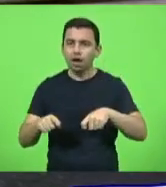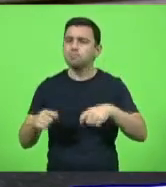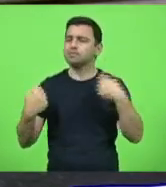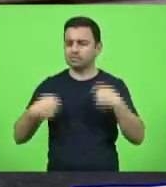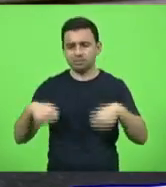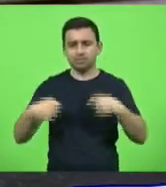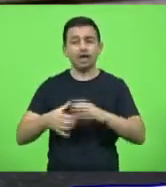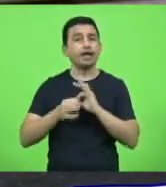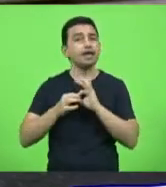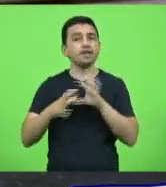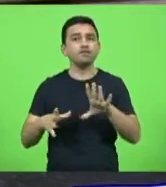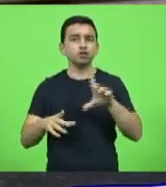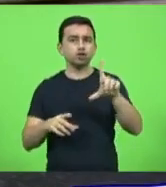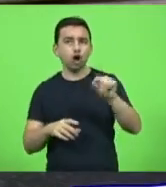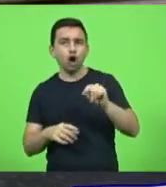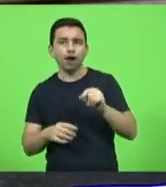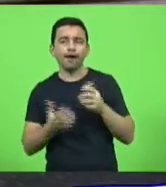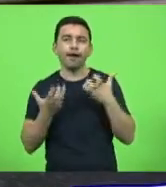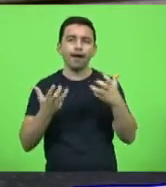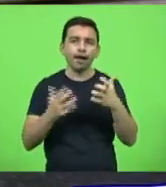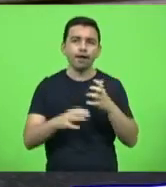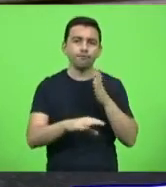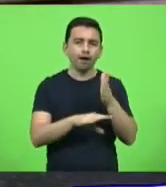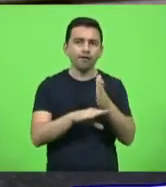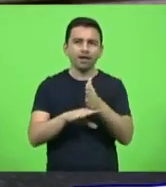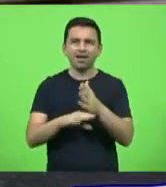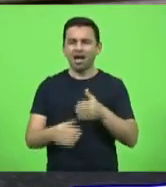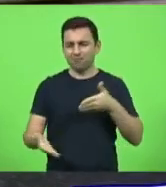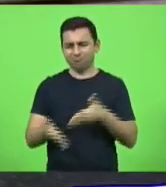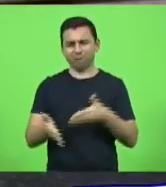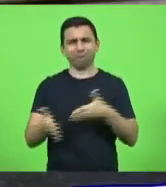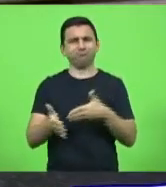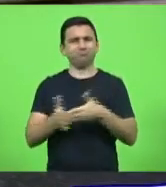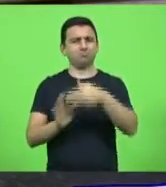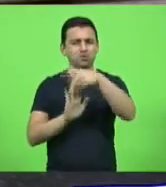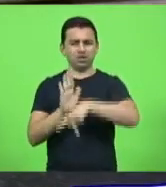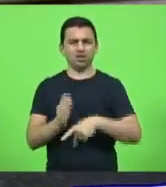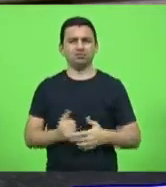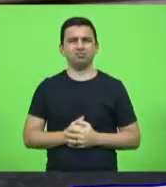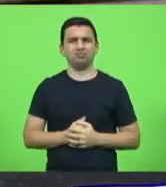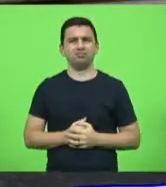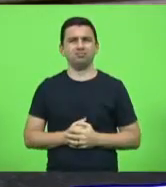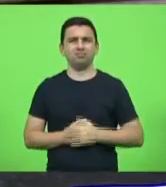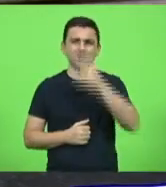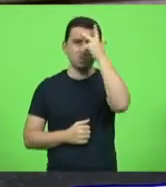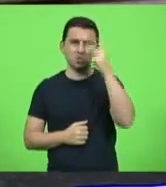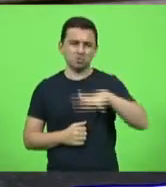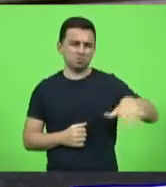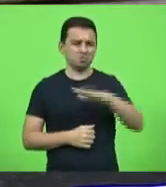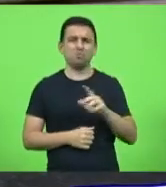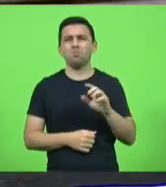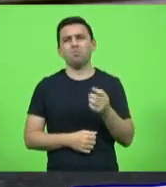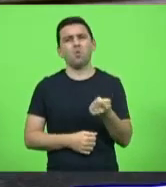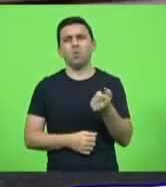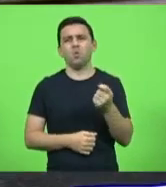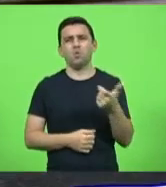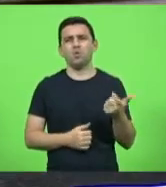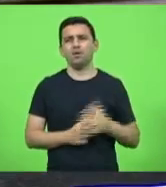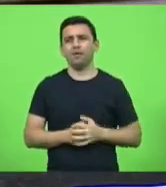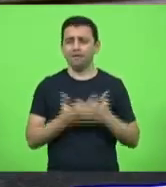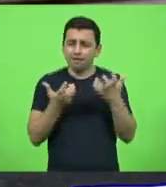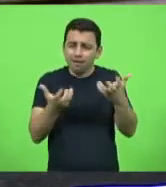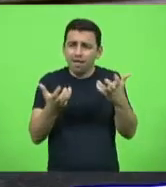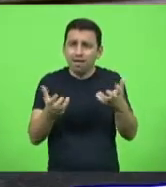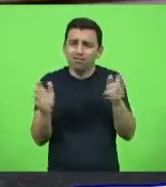liberdade de escolher se quer. E não nós aqui ficar travando um projeto de pessoas, poucas pessoas catarinenses que querem e